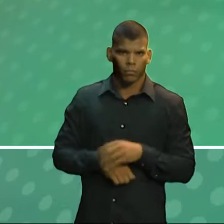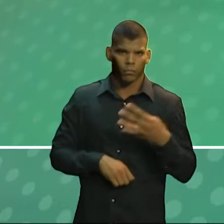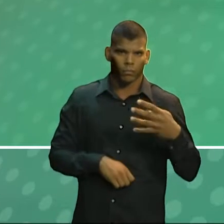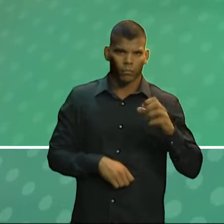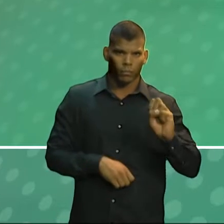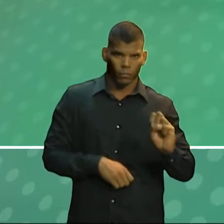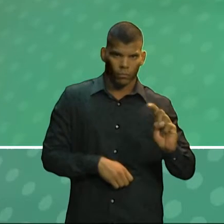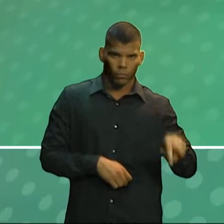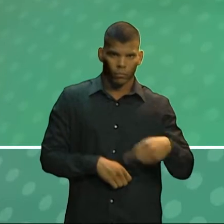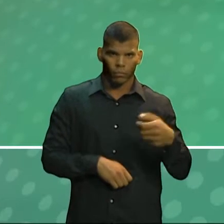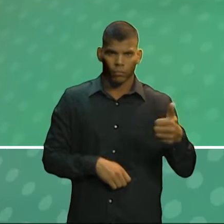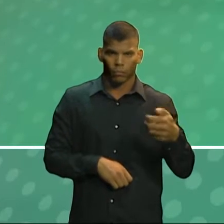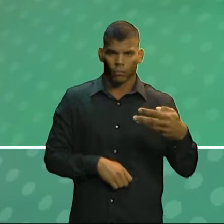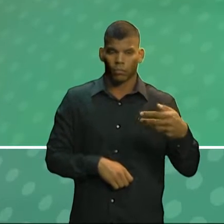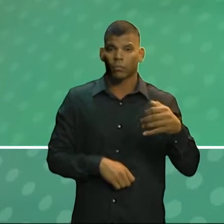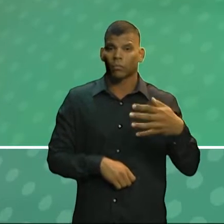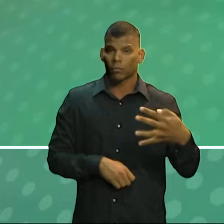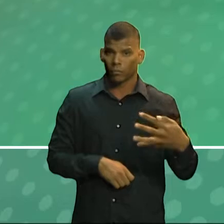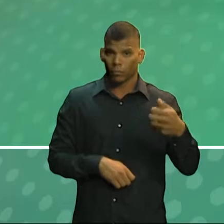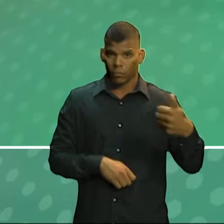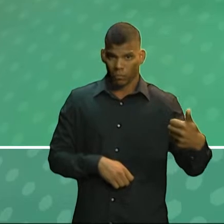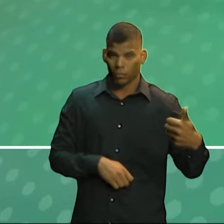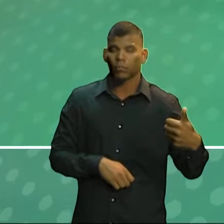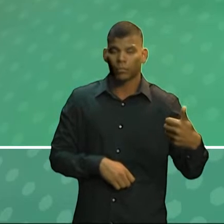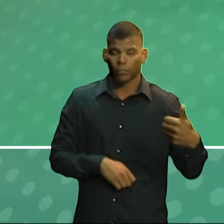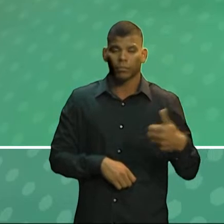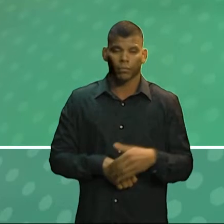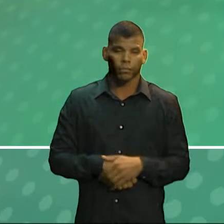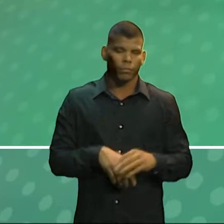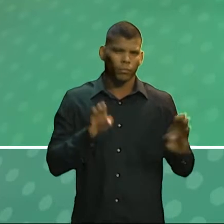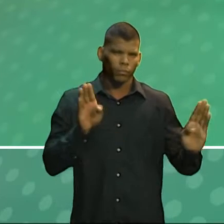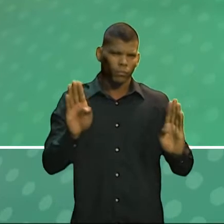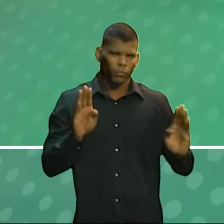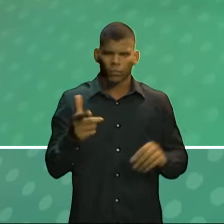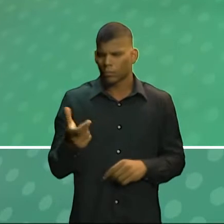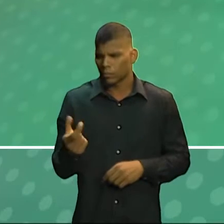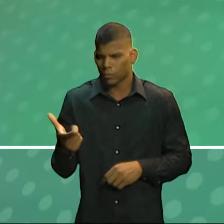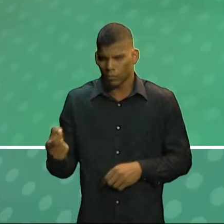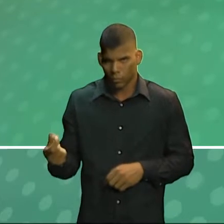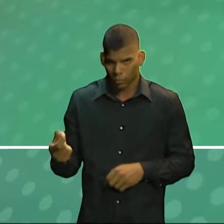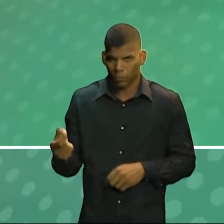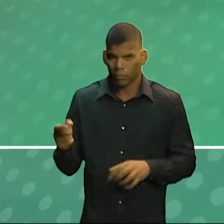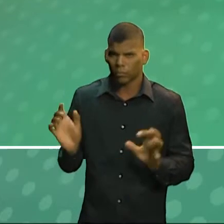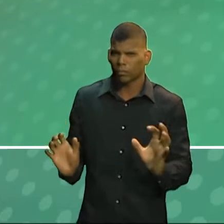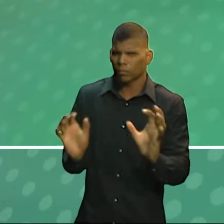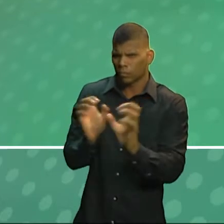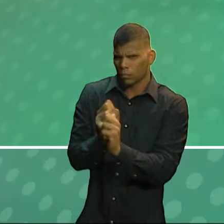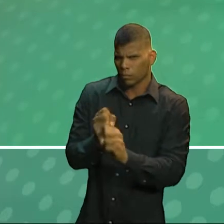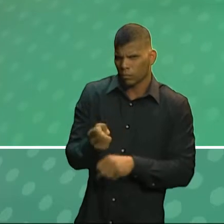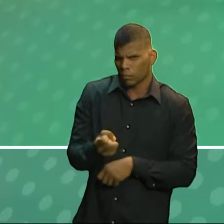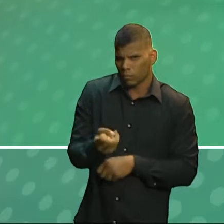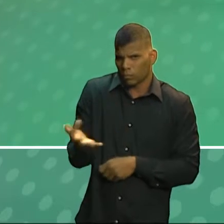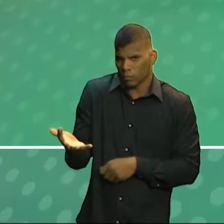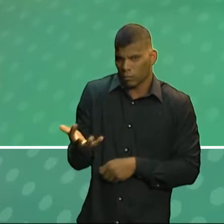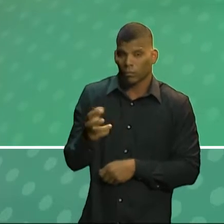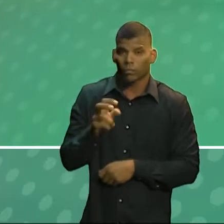48.141 casos registrados. O acumulado do mesmo período em 2020 totalizou